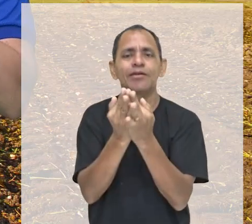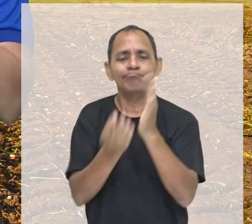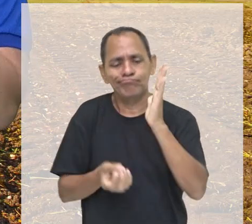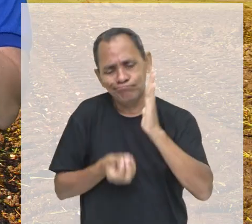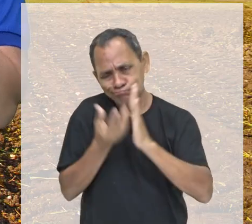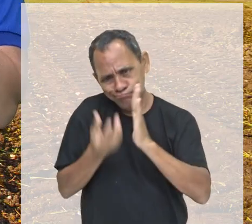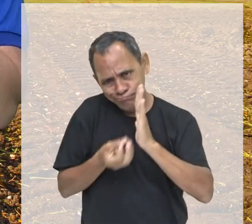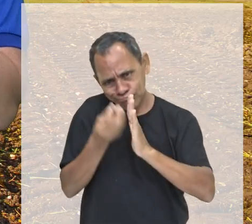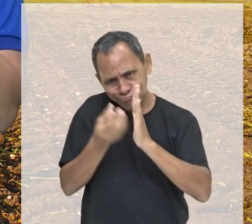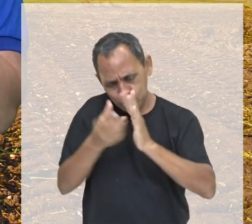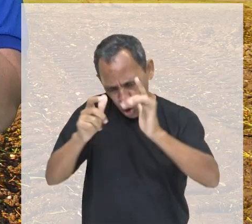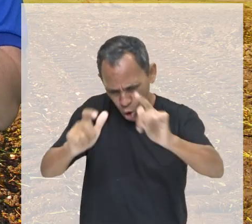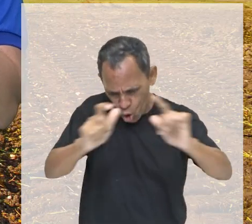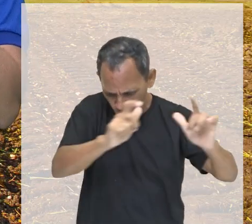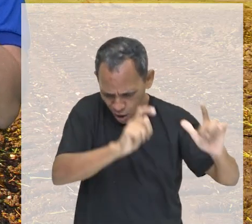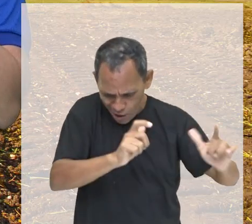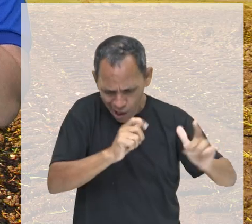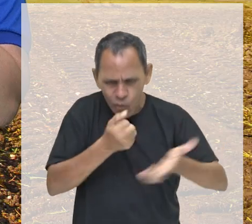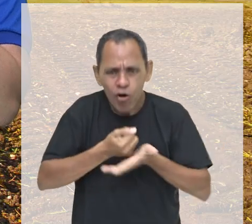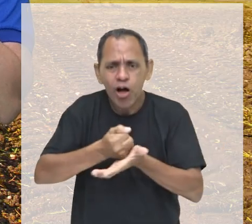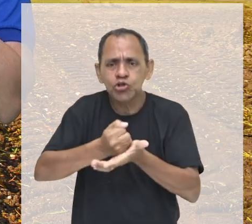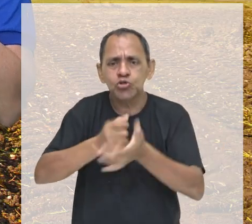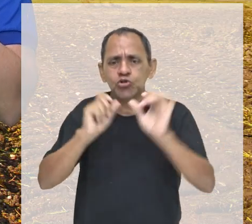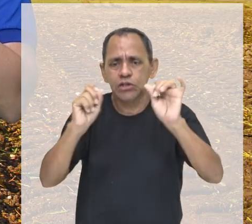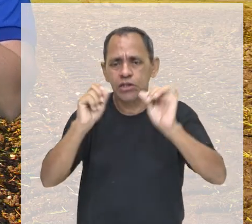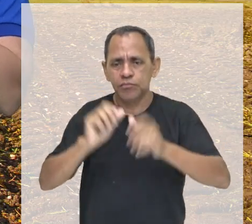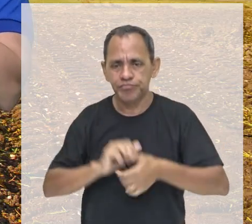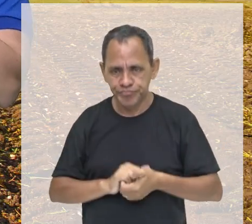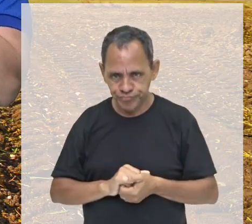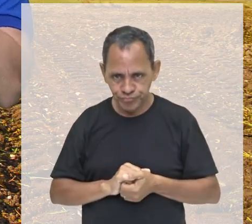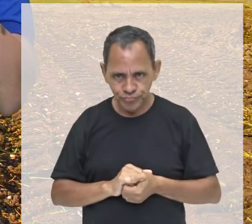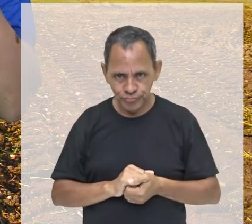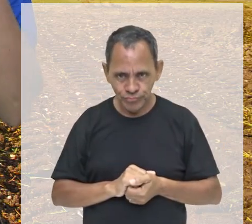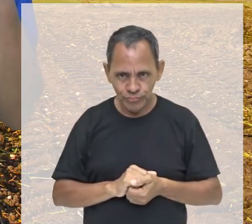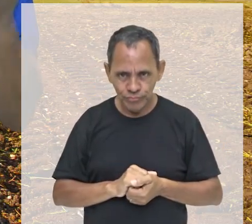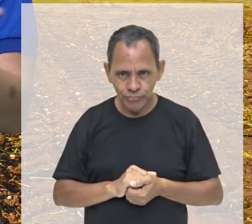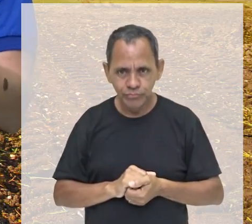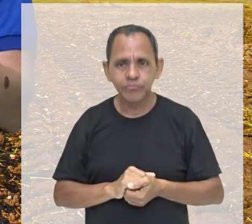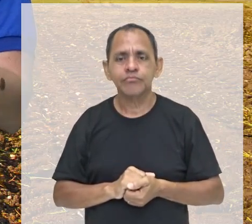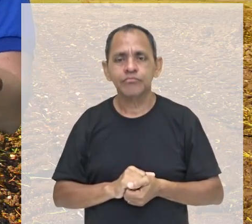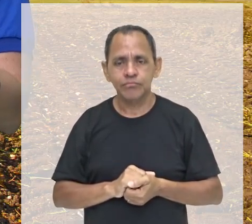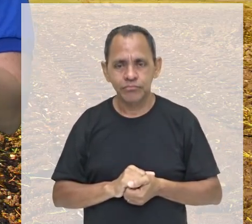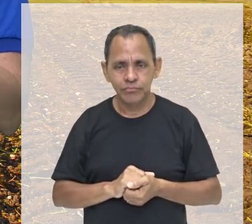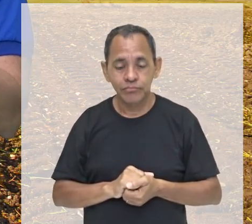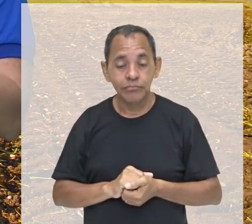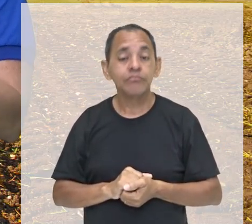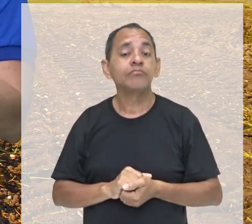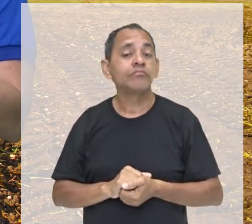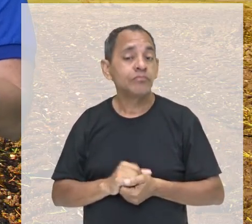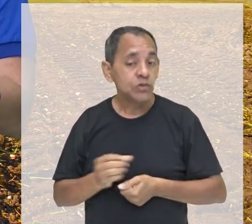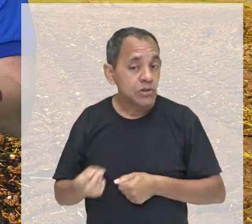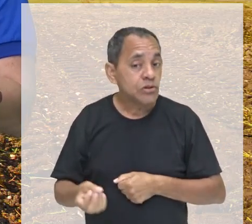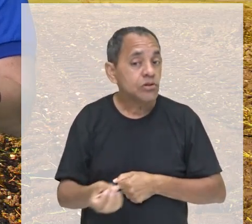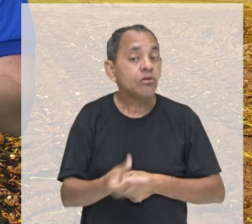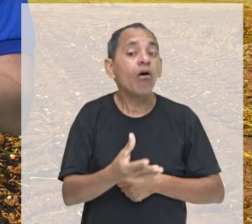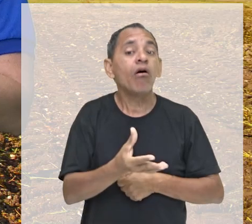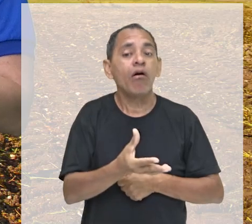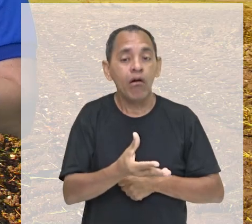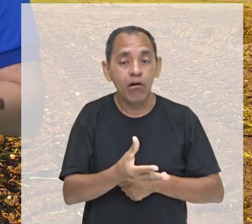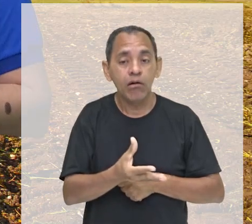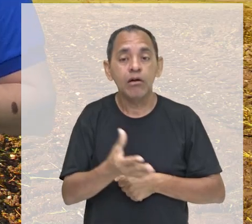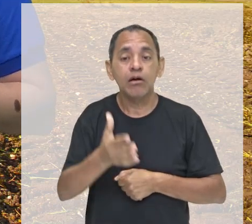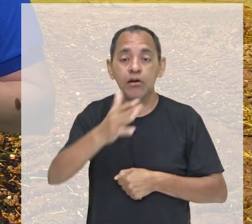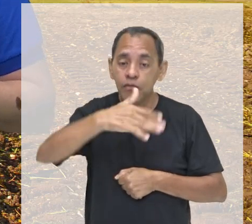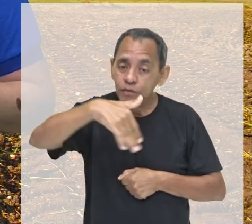local, né, acabam aí ajudando também nessas novas áreas que são áreas que estão